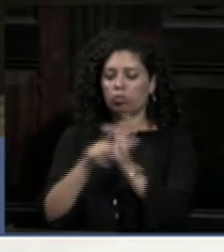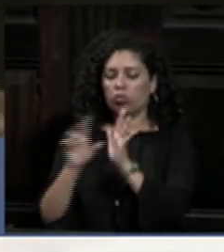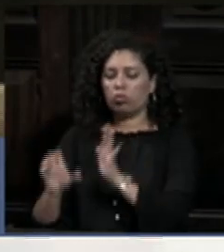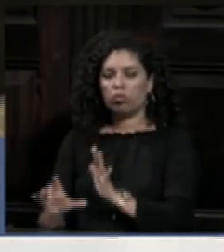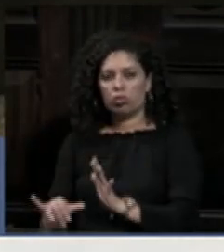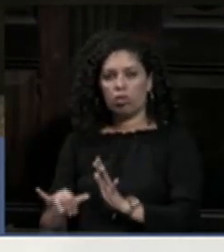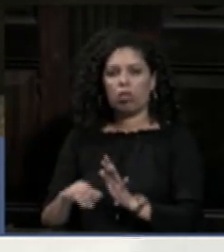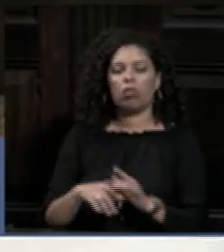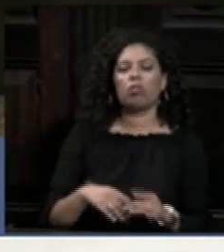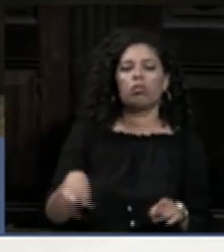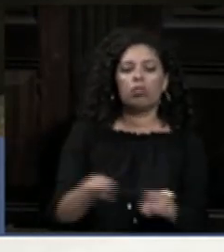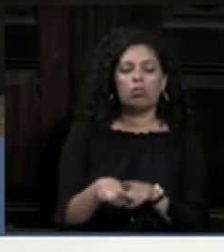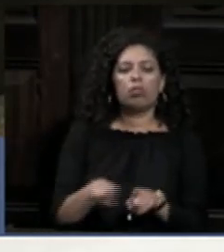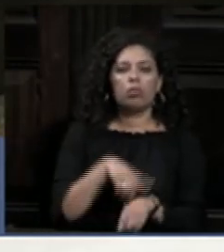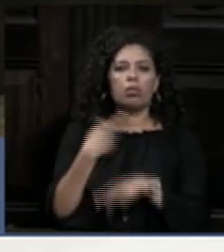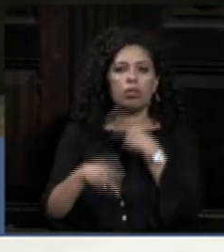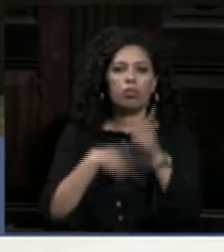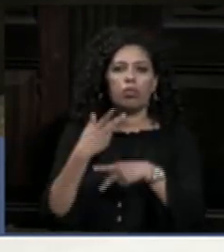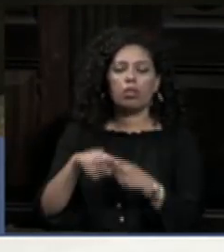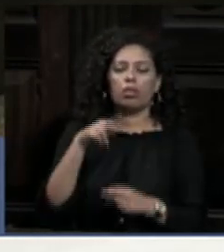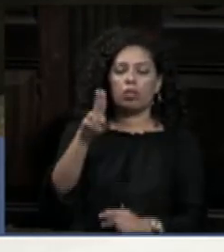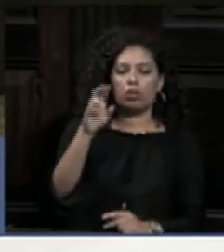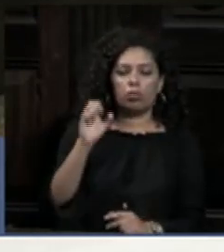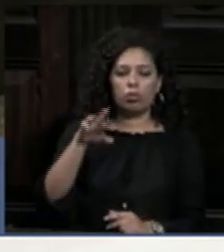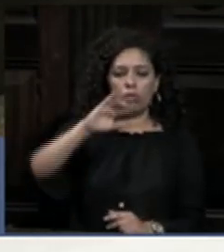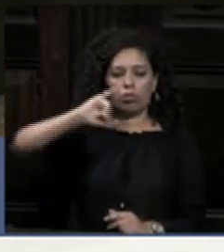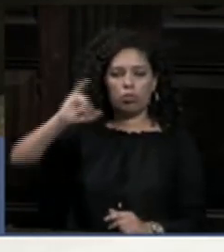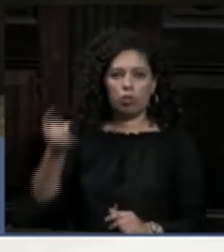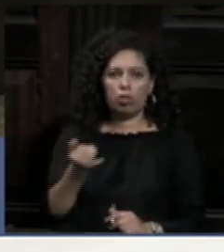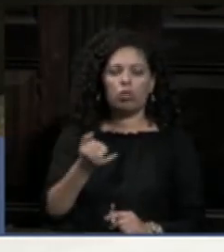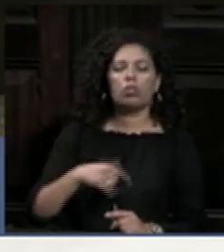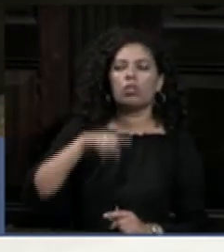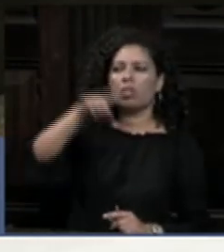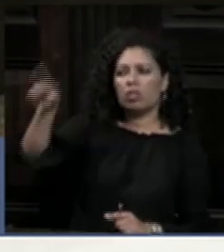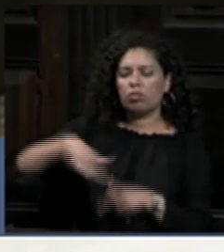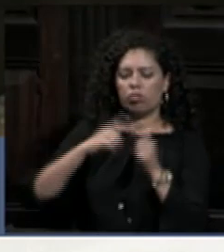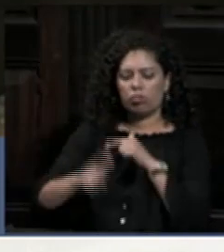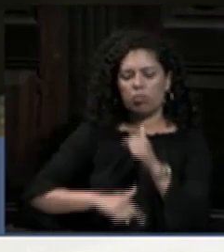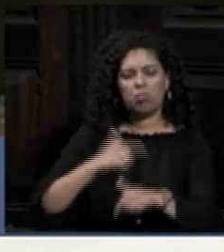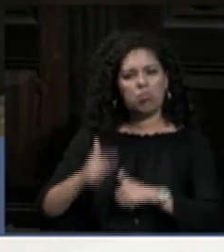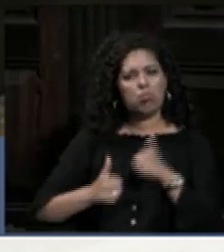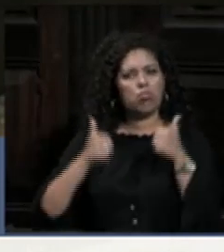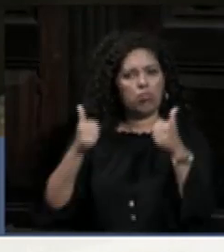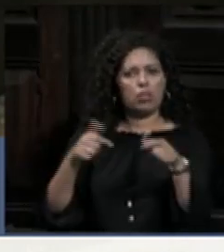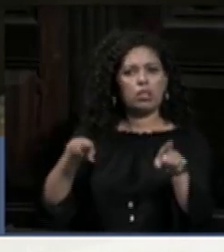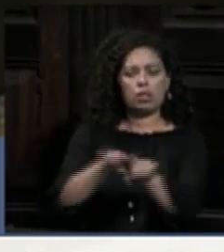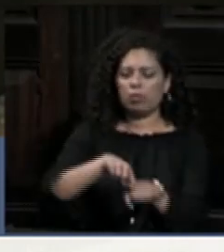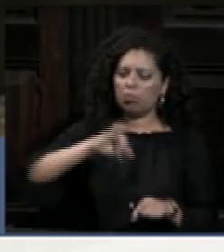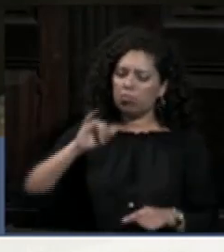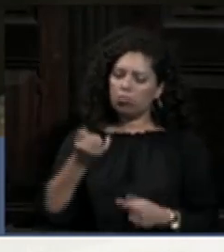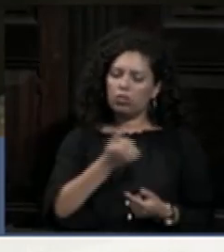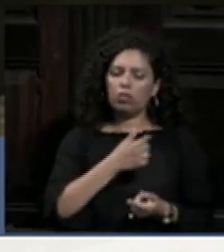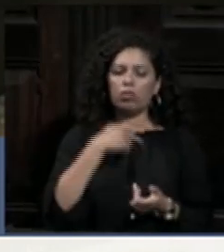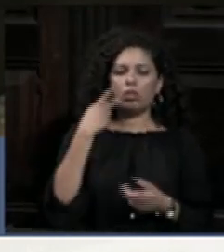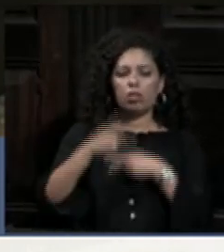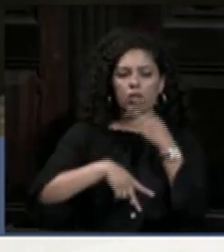a própria oeste já está trabalhando nisso mas queria aproveitar essa fala para deixar aqui